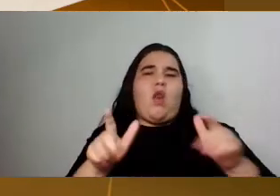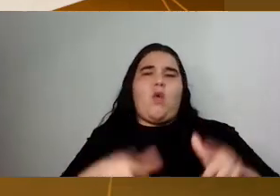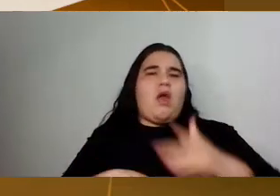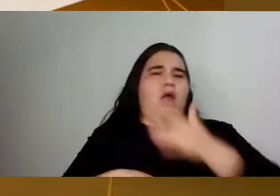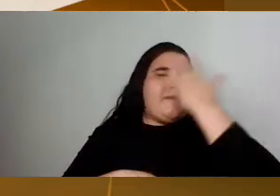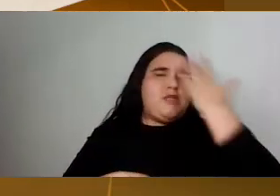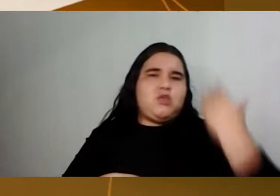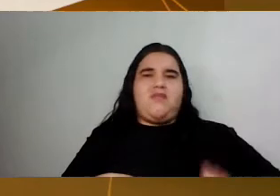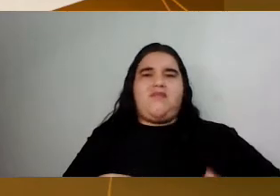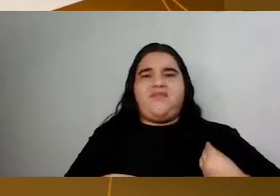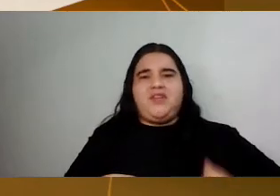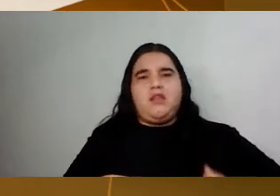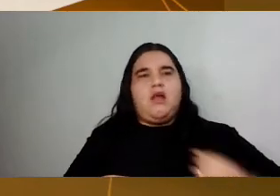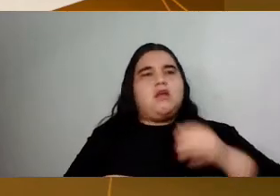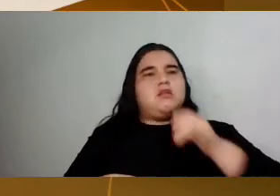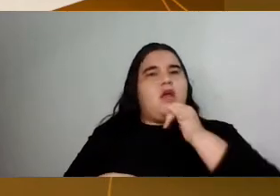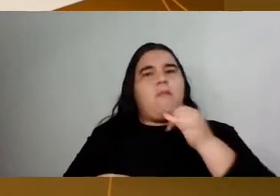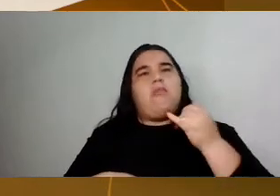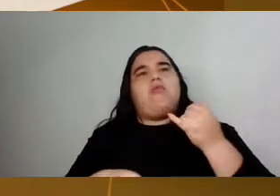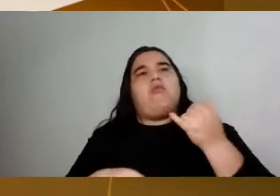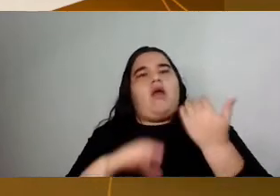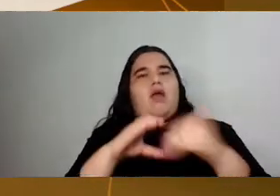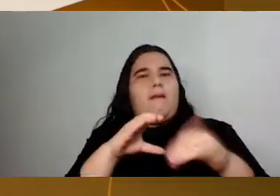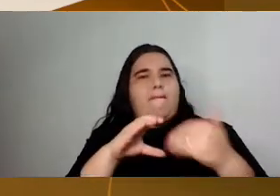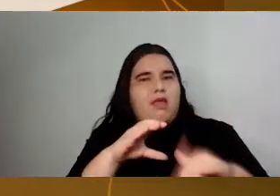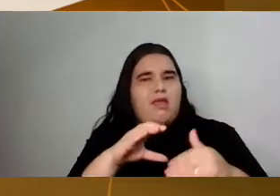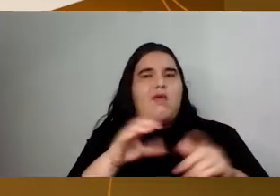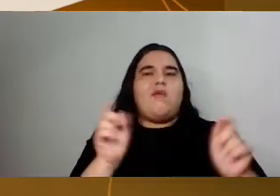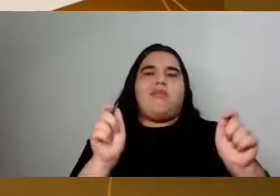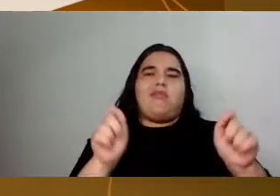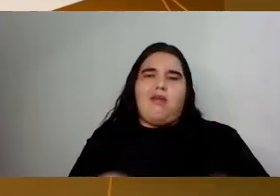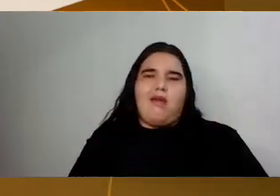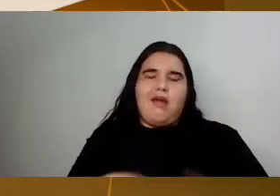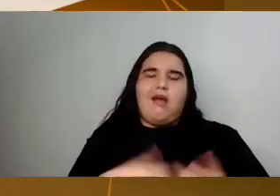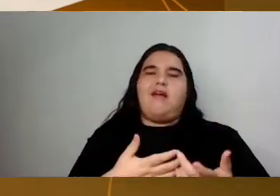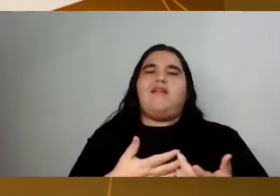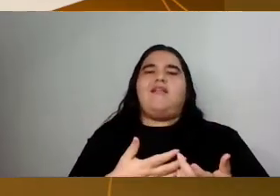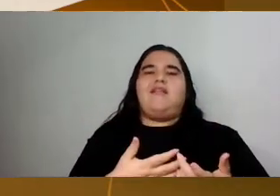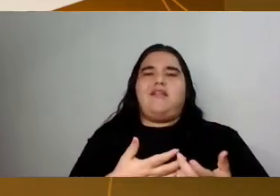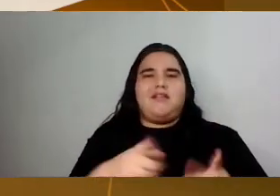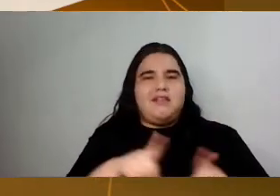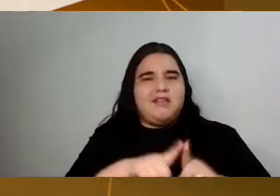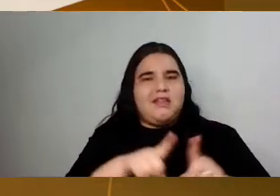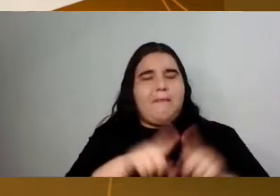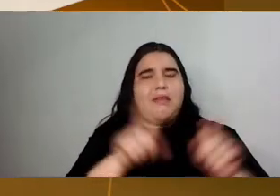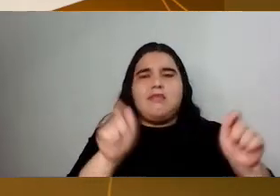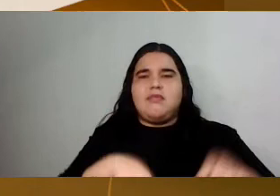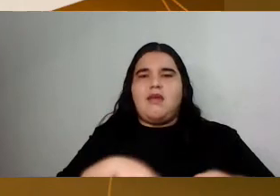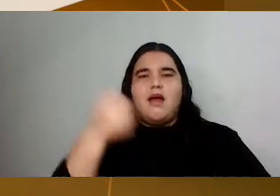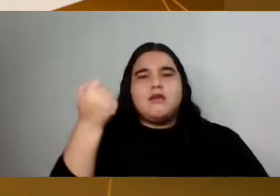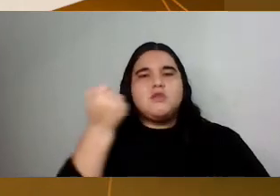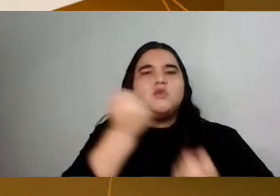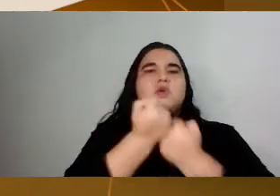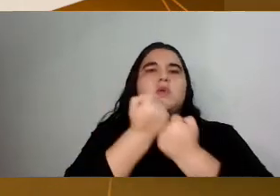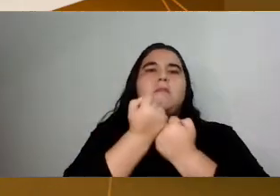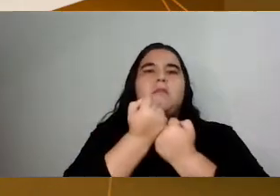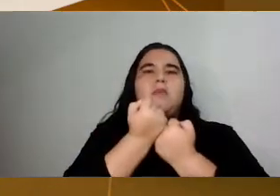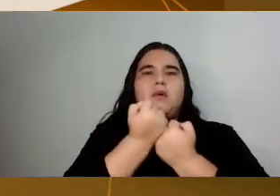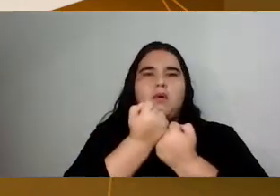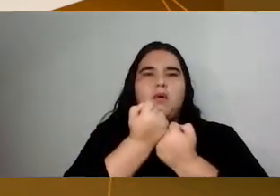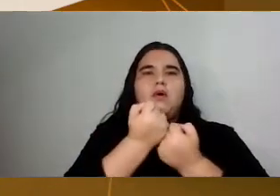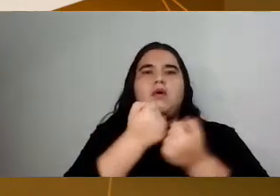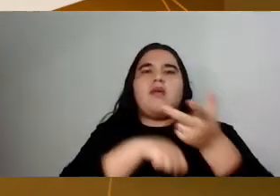a e-mail corporativo quando está lá trabalhando. A gente está dando essa oportunidade. Tem a questão das câmeras de